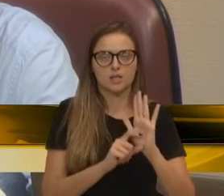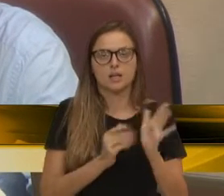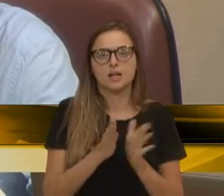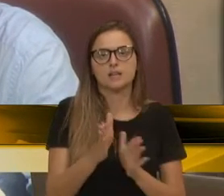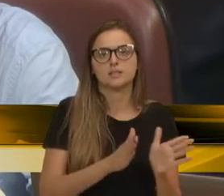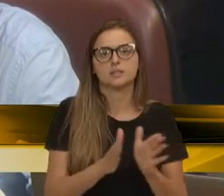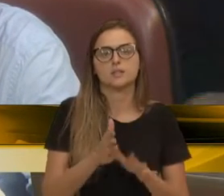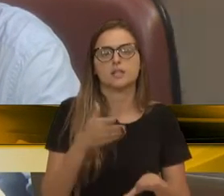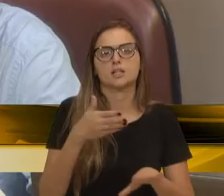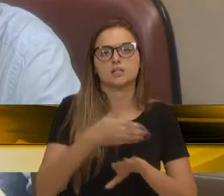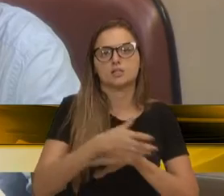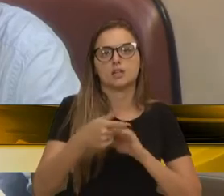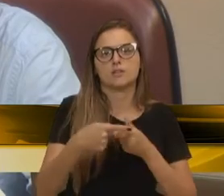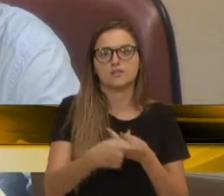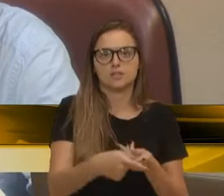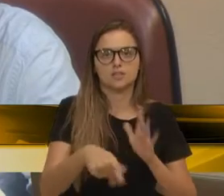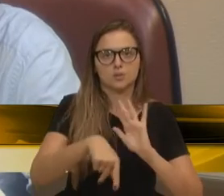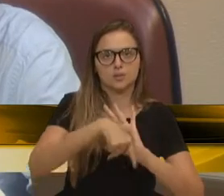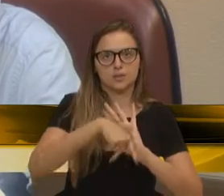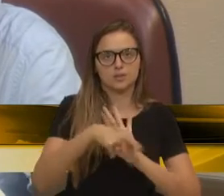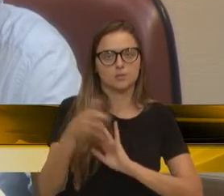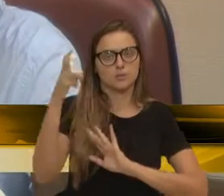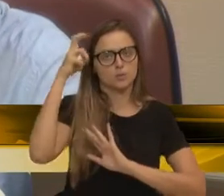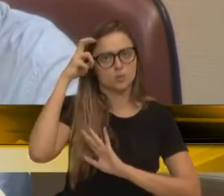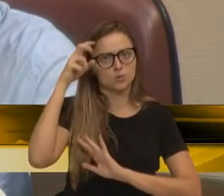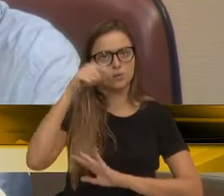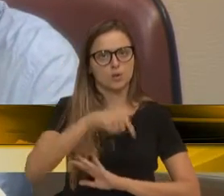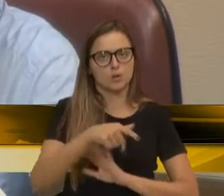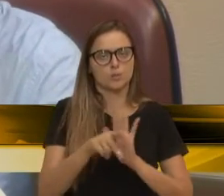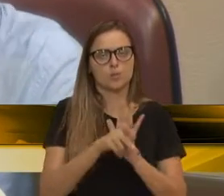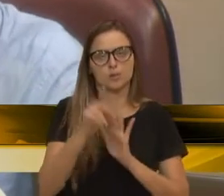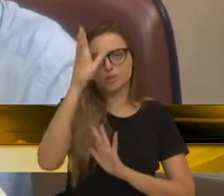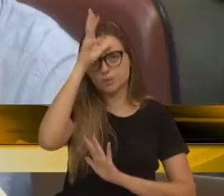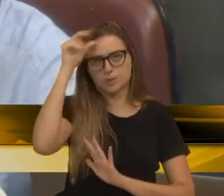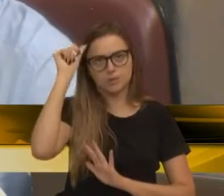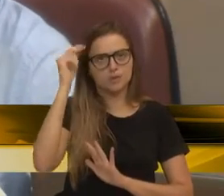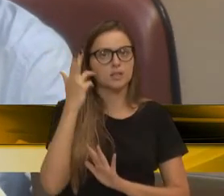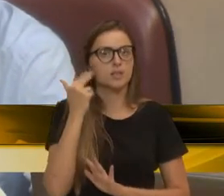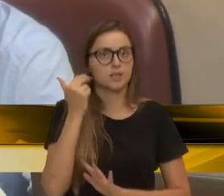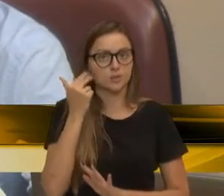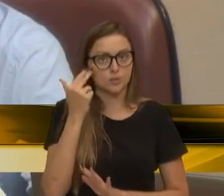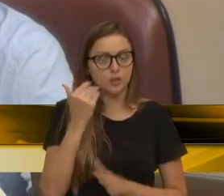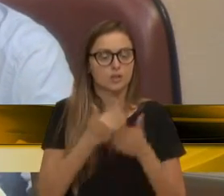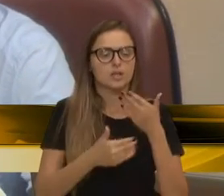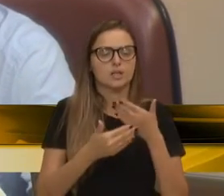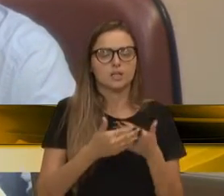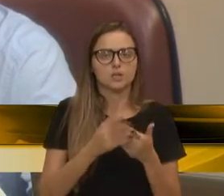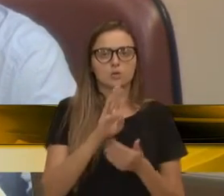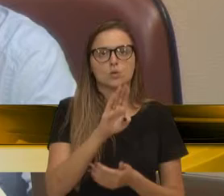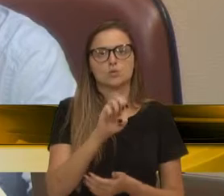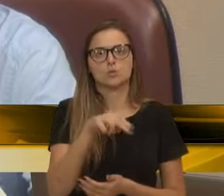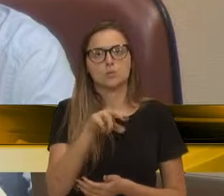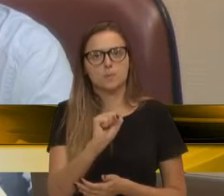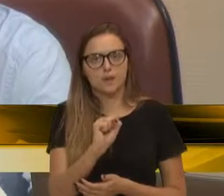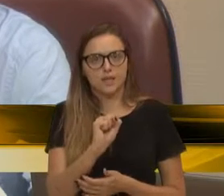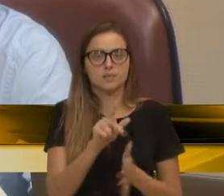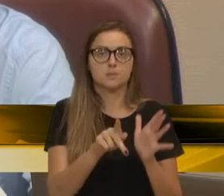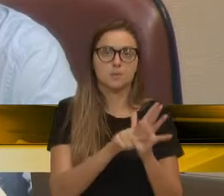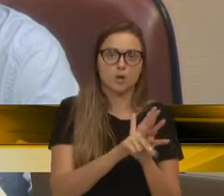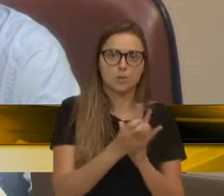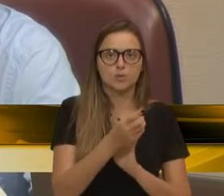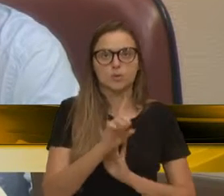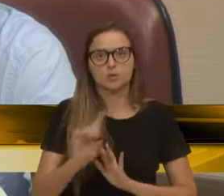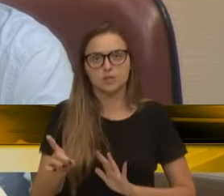do município estendendo entendendo se como tal o património cultural natural e os bens de natureza material e imaterial